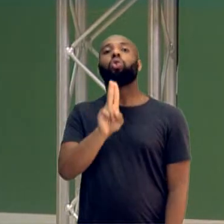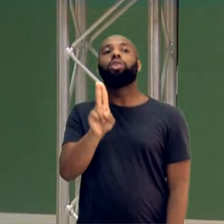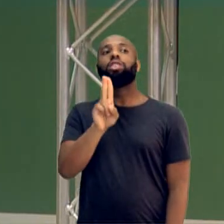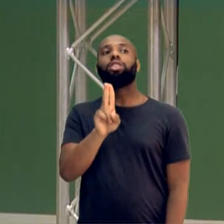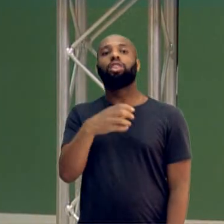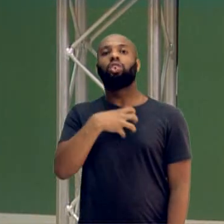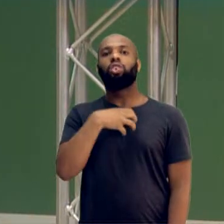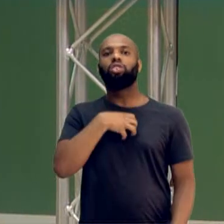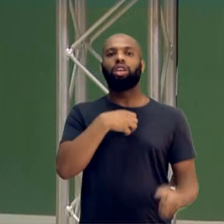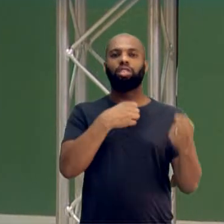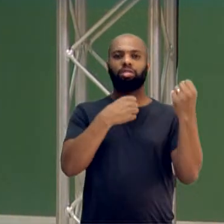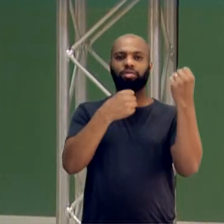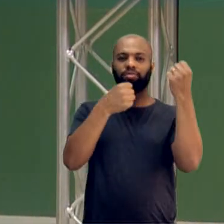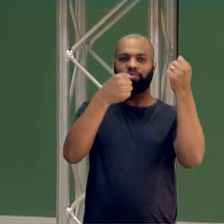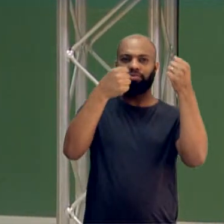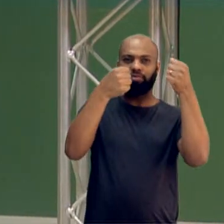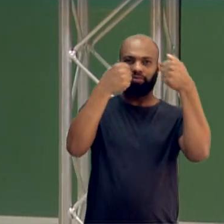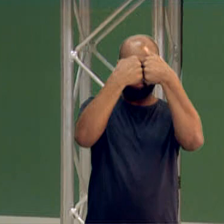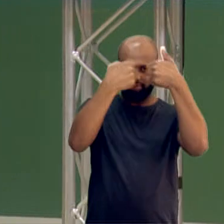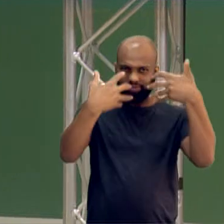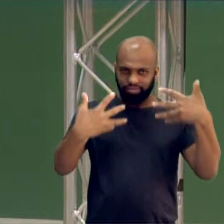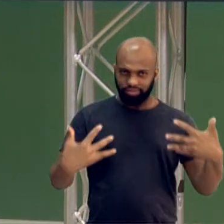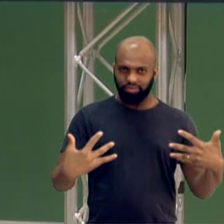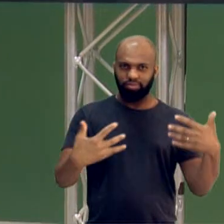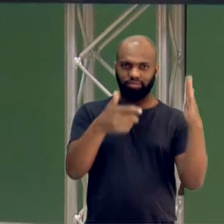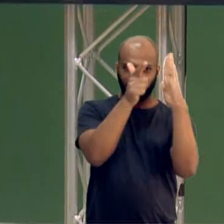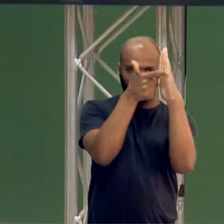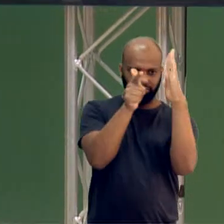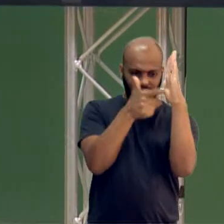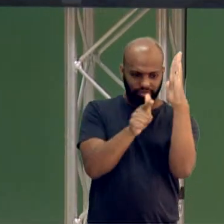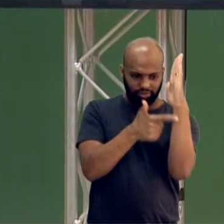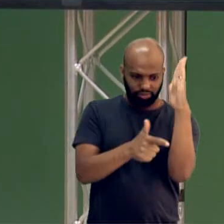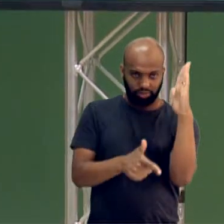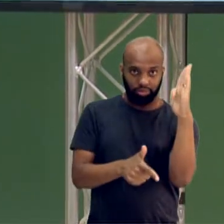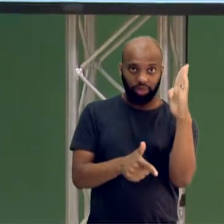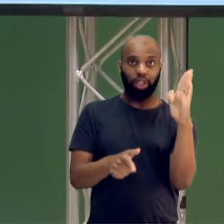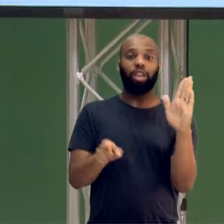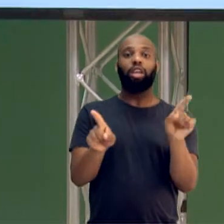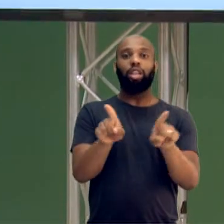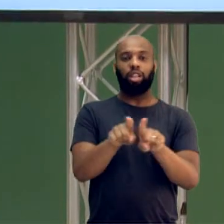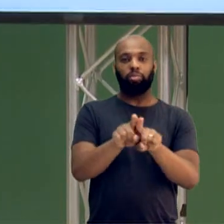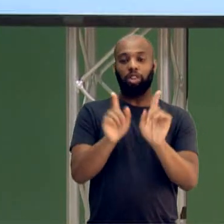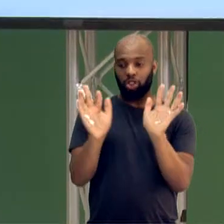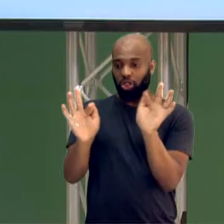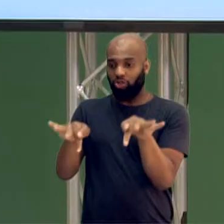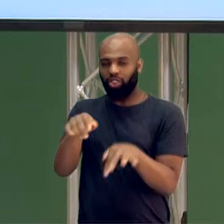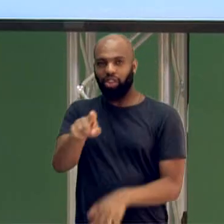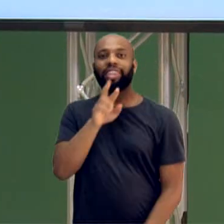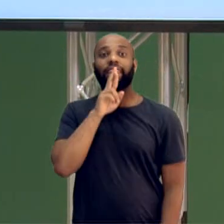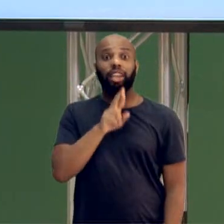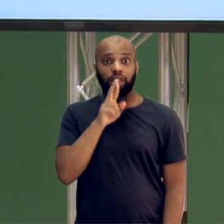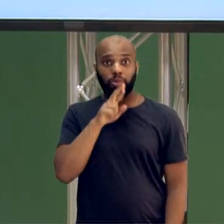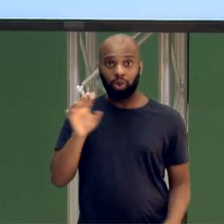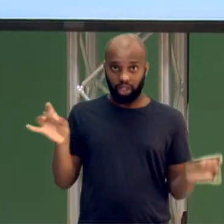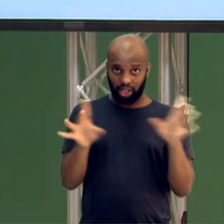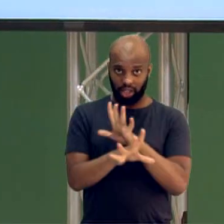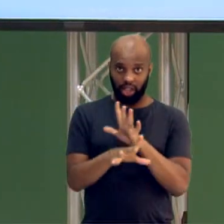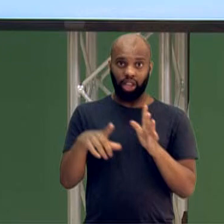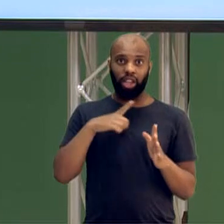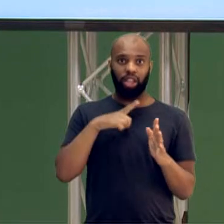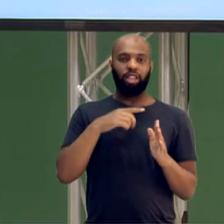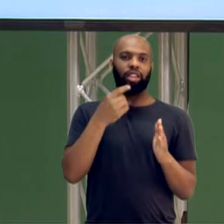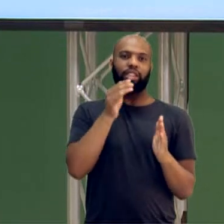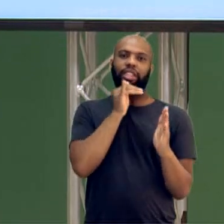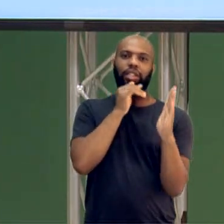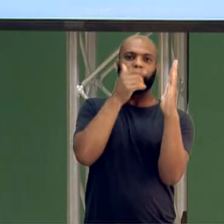A fatoração. E, consequentemente, lá no final, quando você resolver aquele processo da